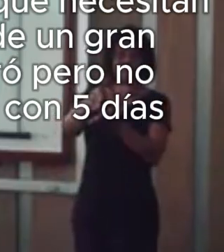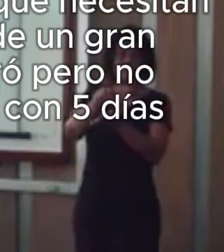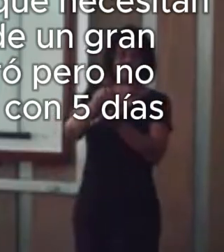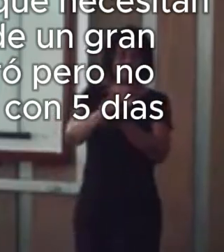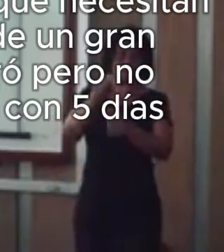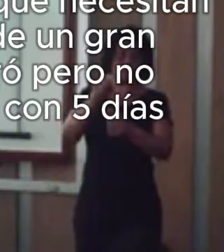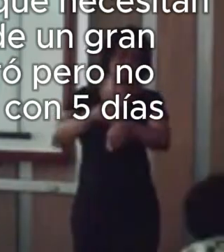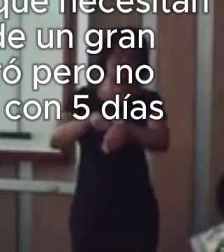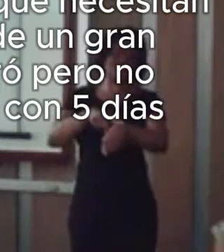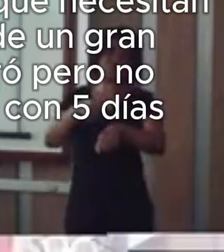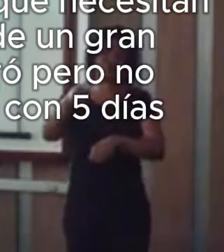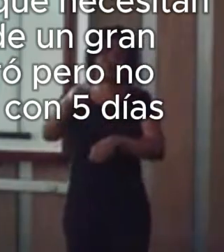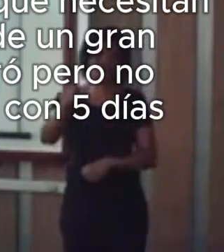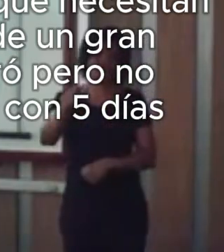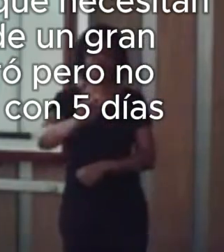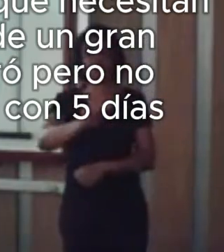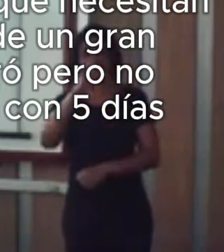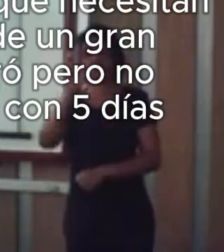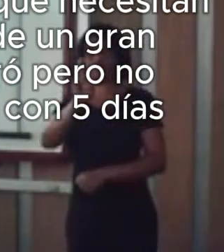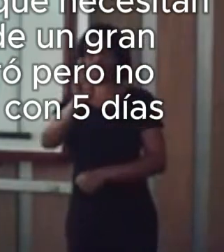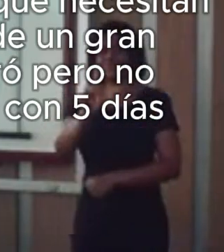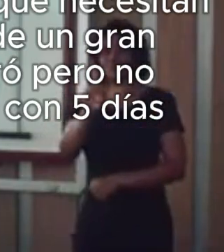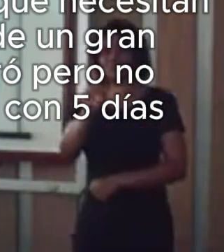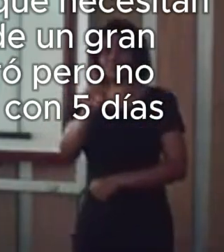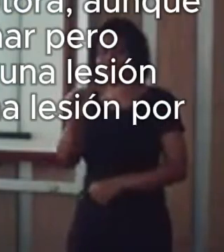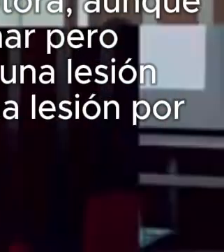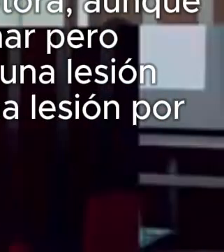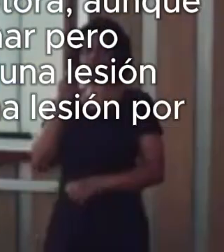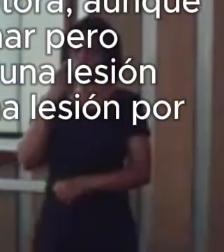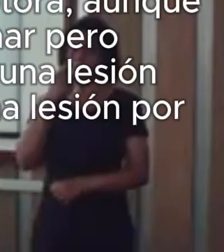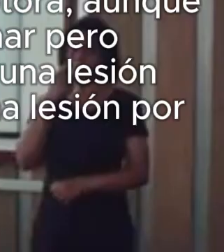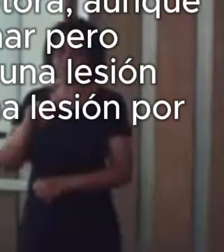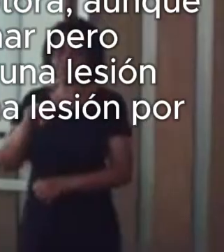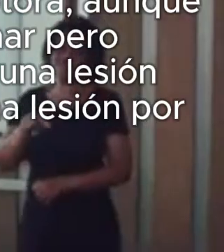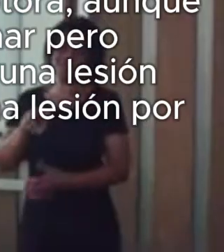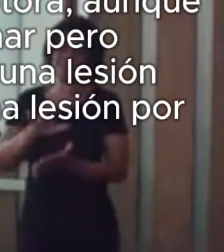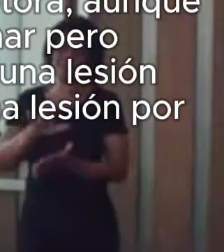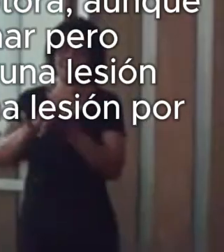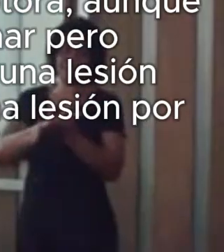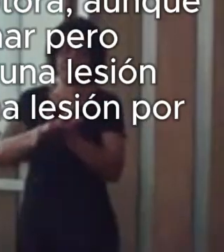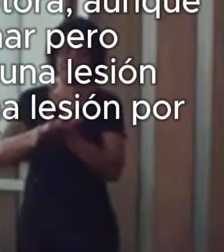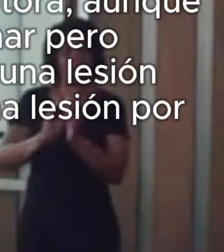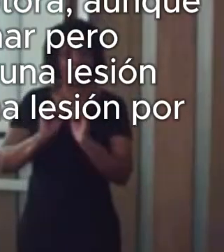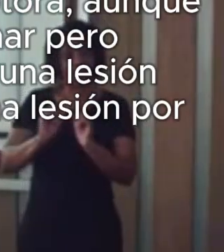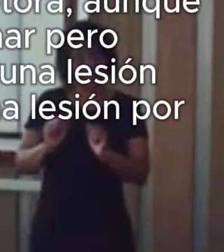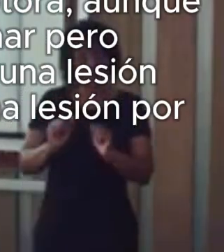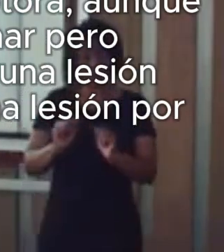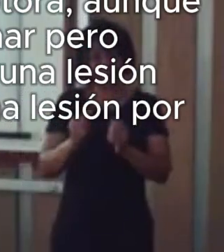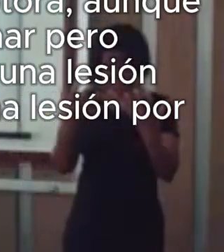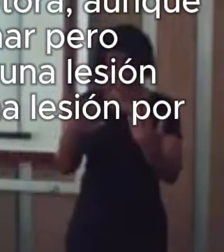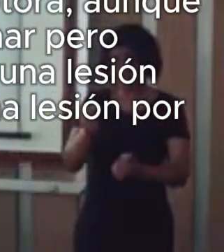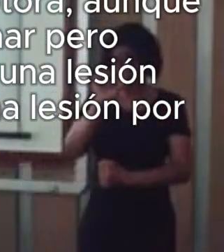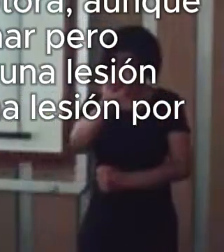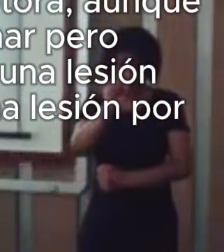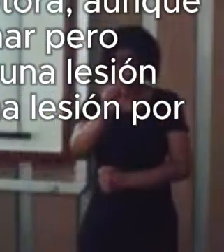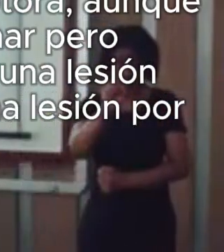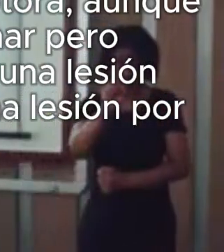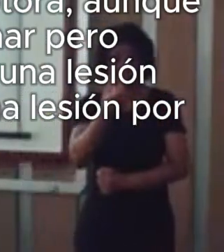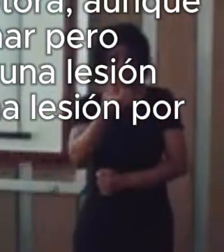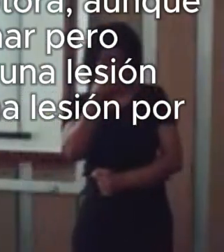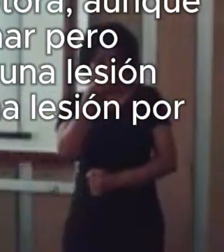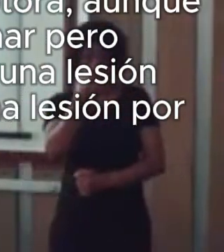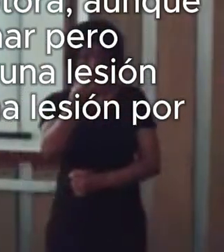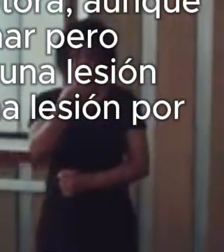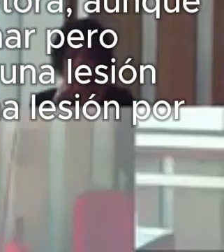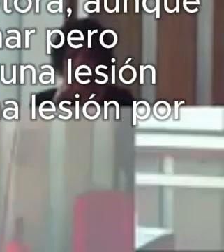data. E o outro foi com 5 dias só, então não deu para ver. Mas, mesmo que a gente considere o total de 8,